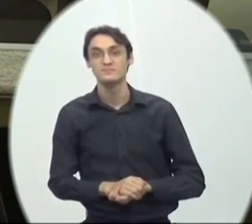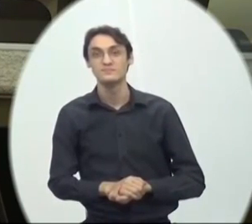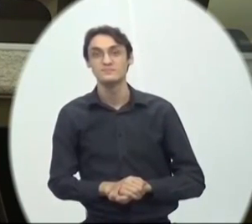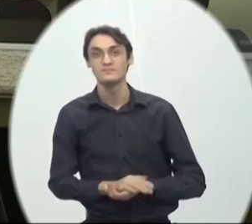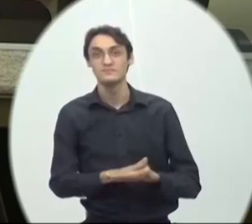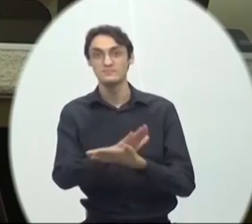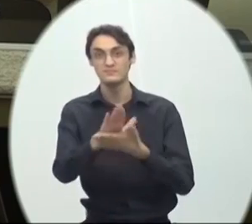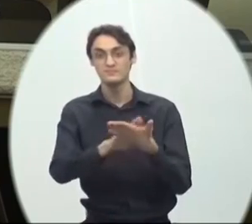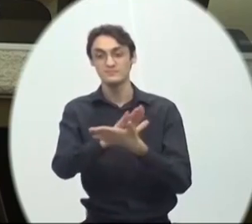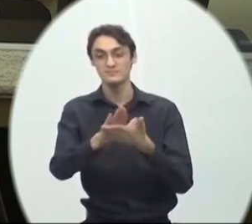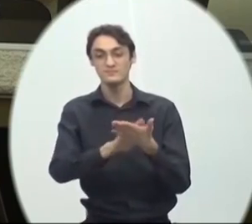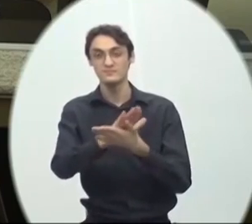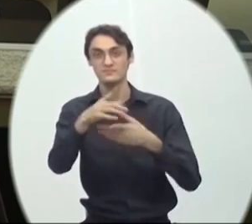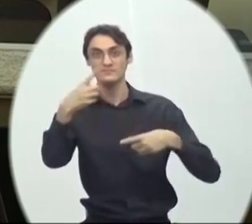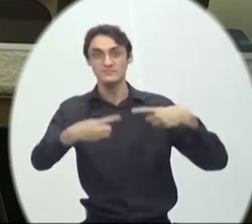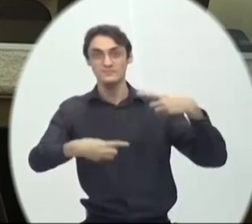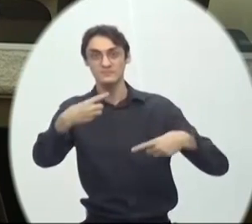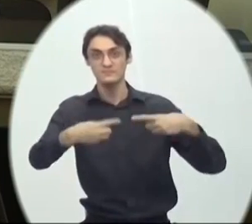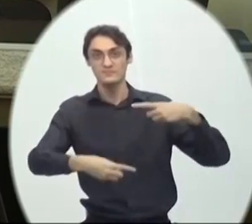Não havendo quem queira discutir,